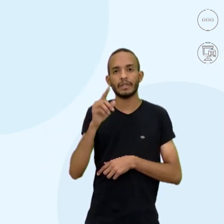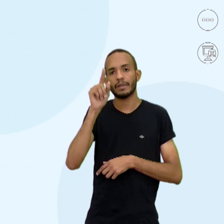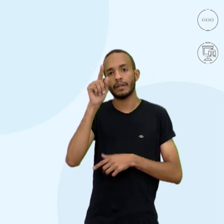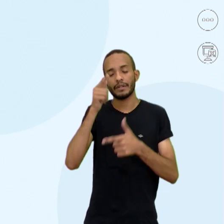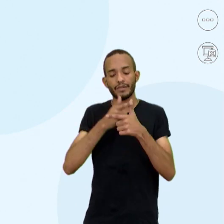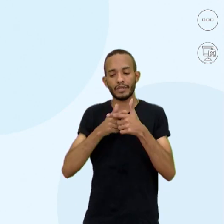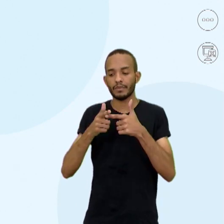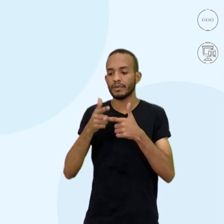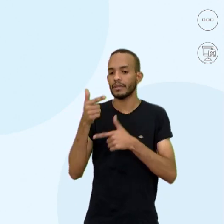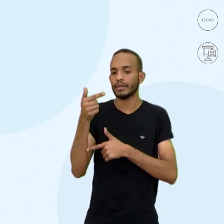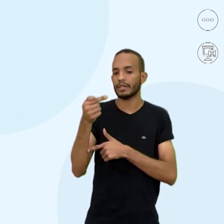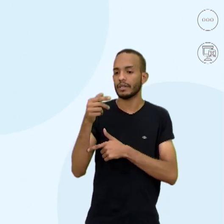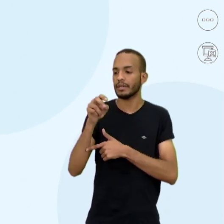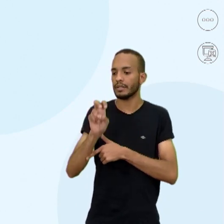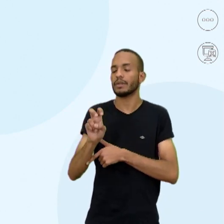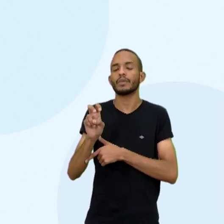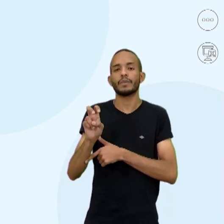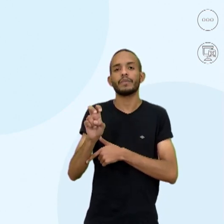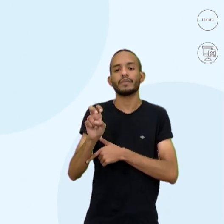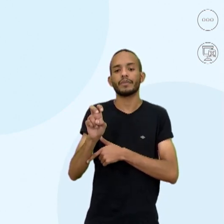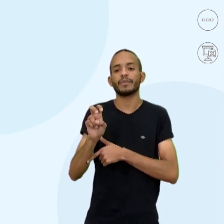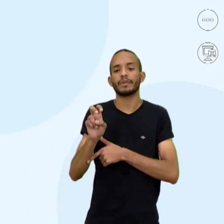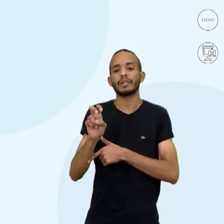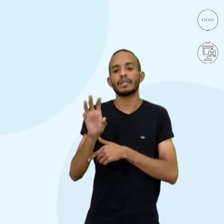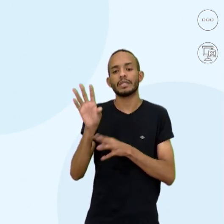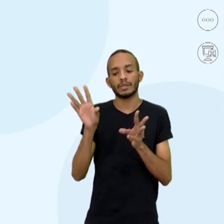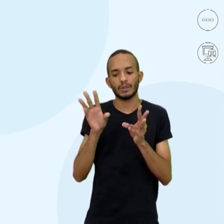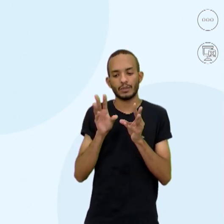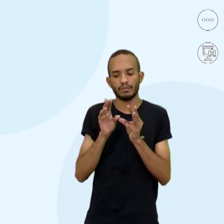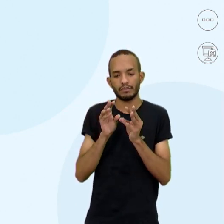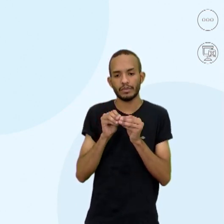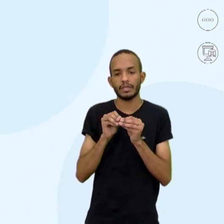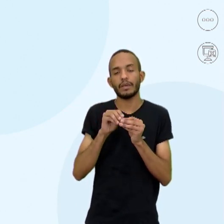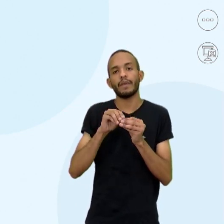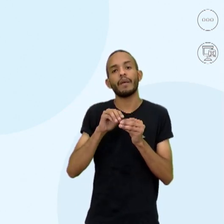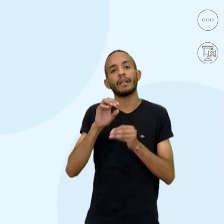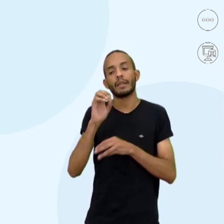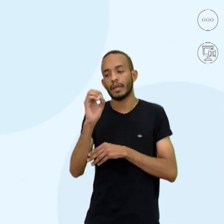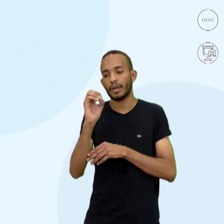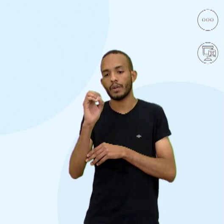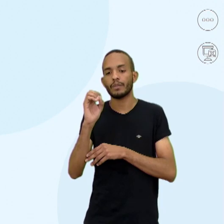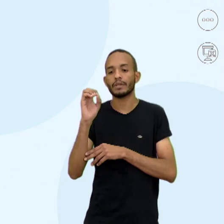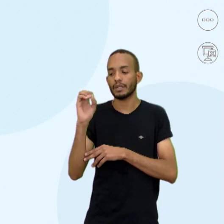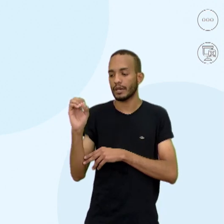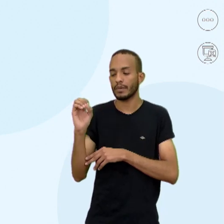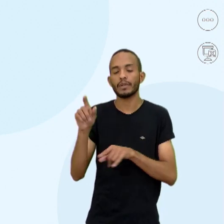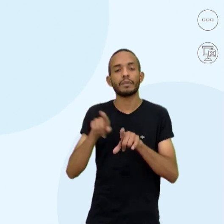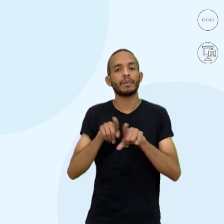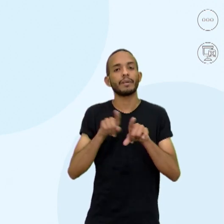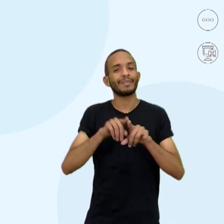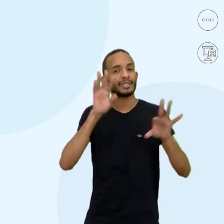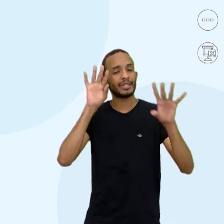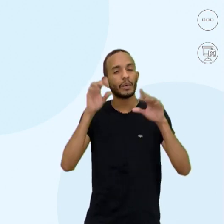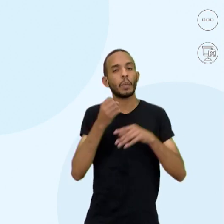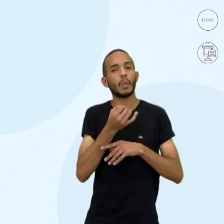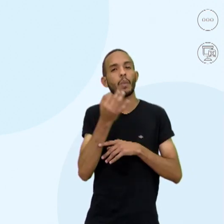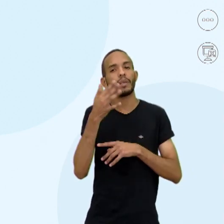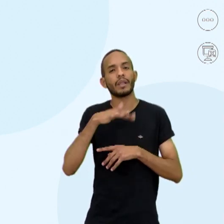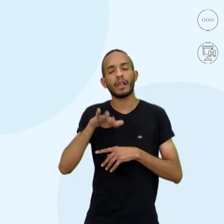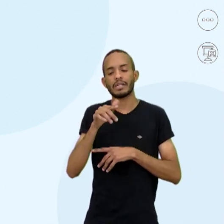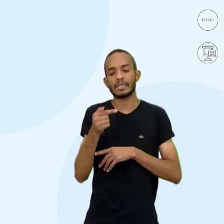3,75 décimos, né? A gente simplifica as casas decimais, não é isso? Colocando 0 para todo lado. E aí a gente pensa, quantas